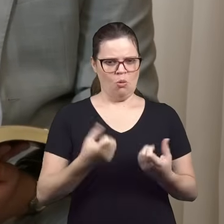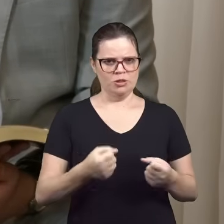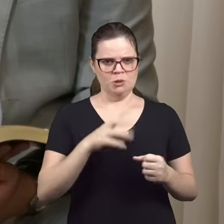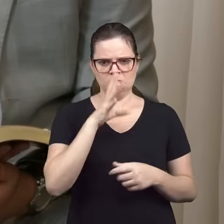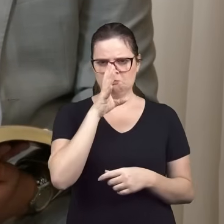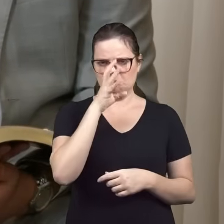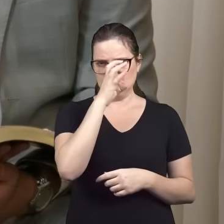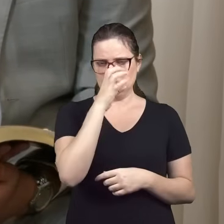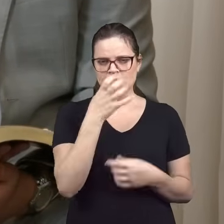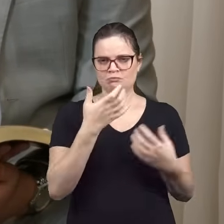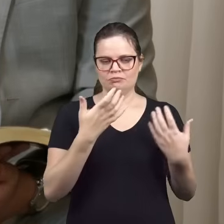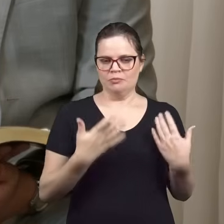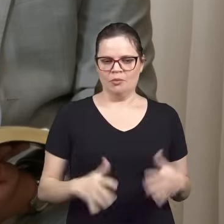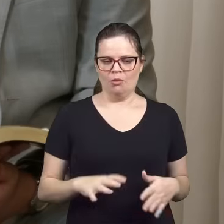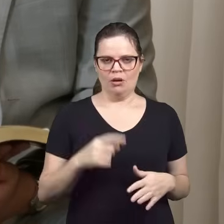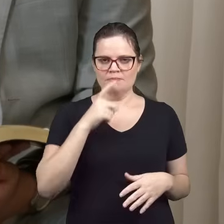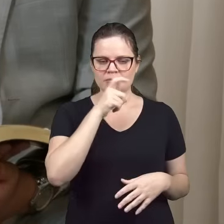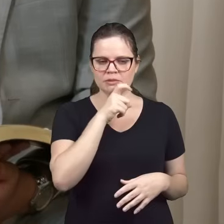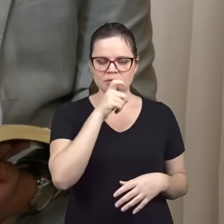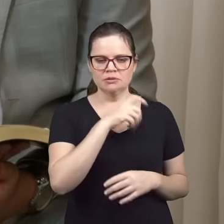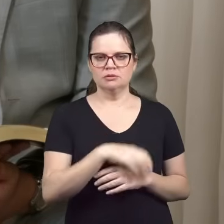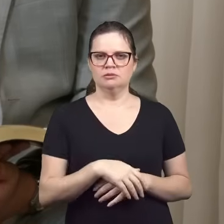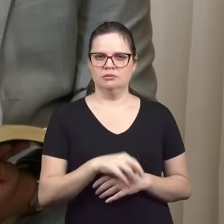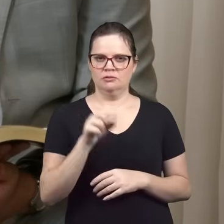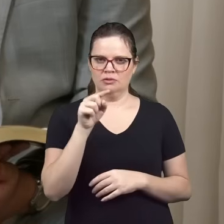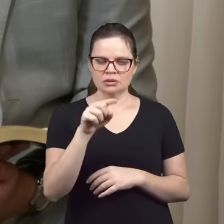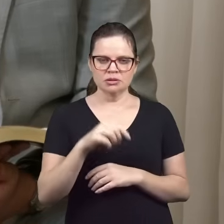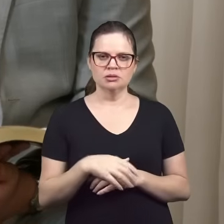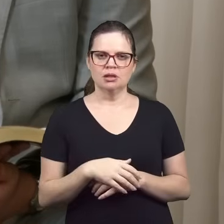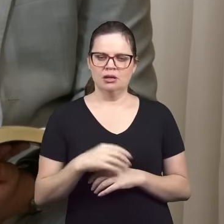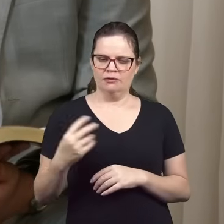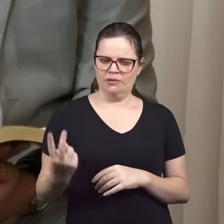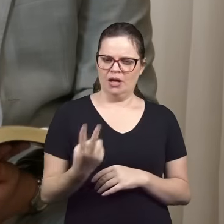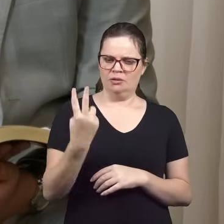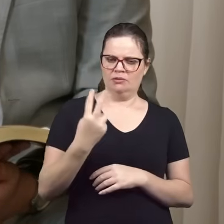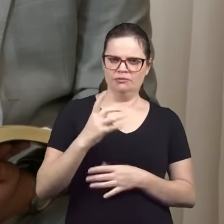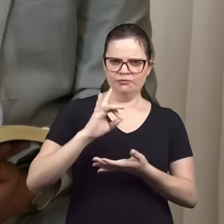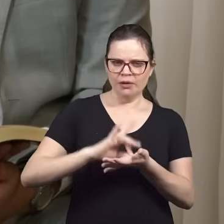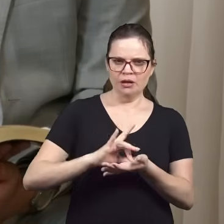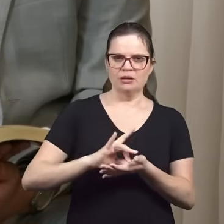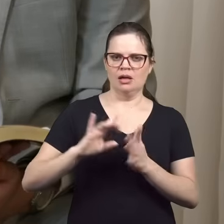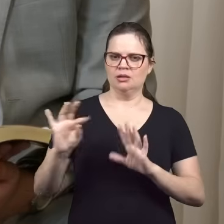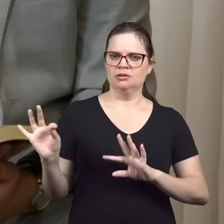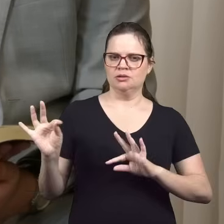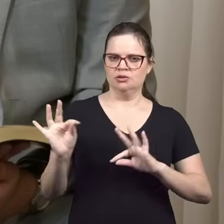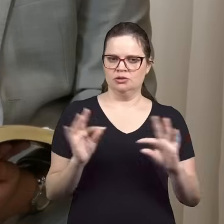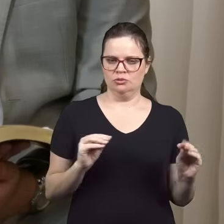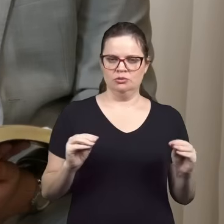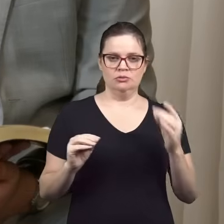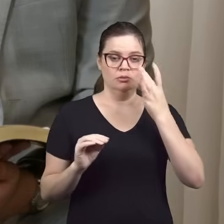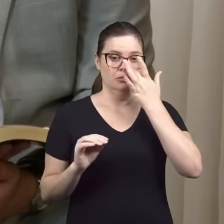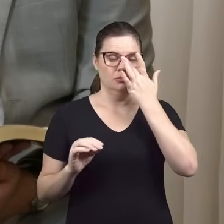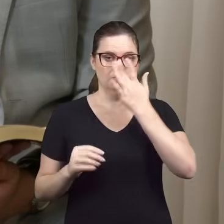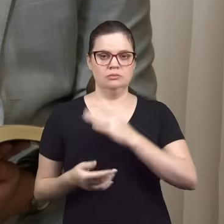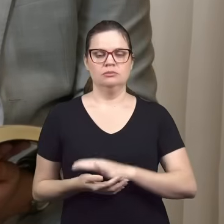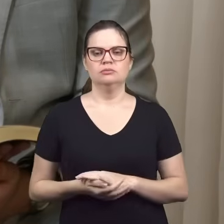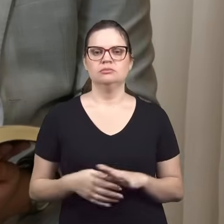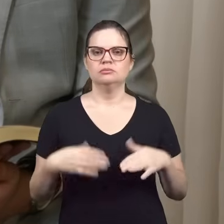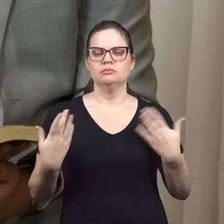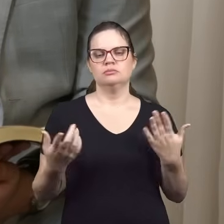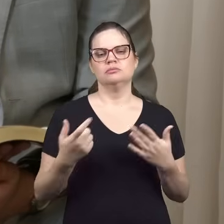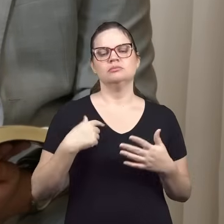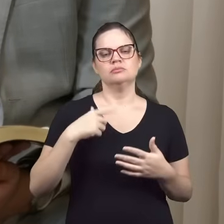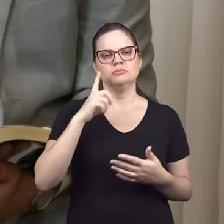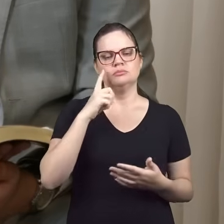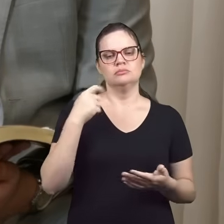aquilo que foi te passado e você valorizar a verdade diante dessa circunstância, a gente é o